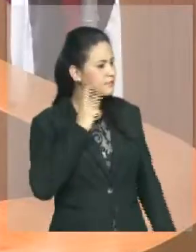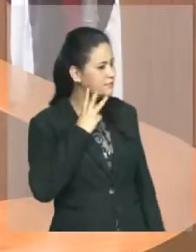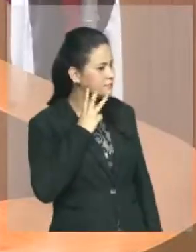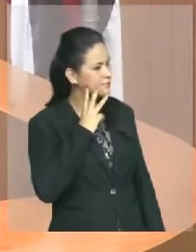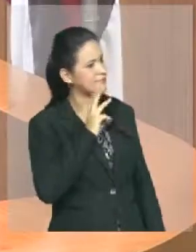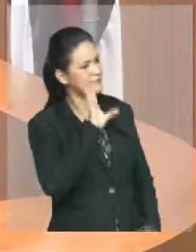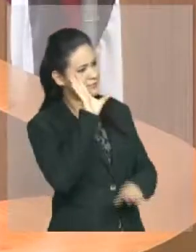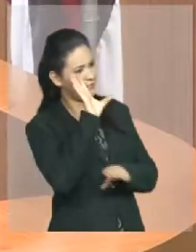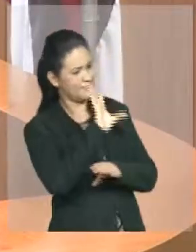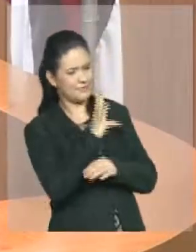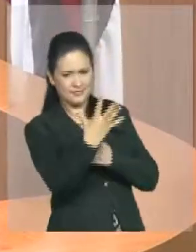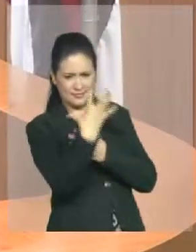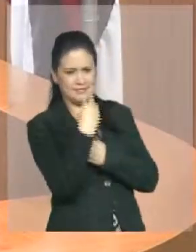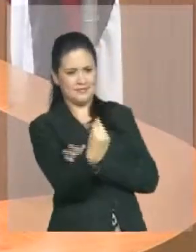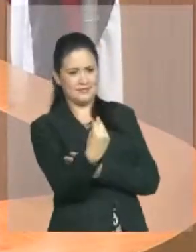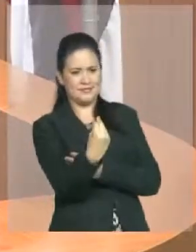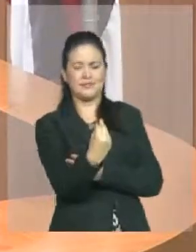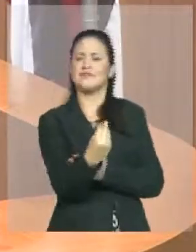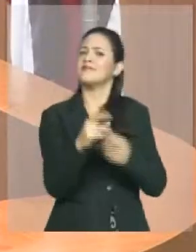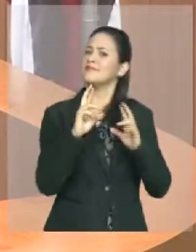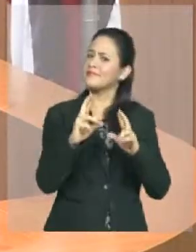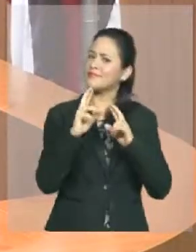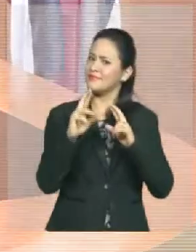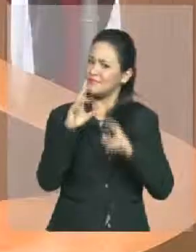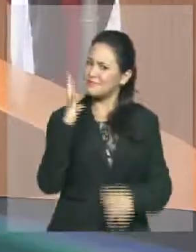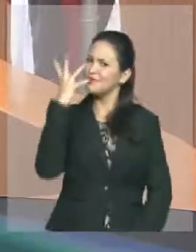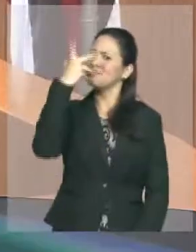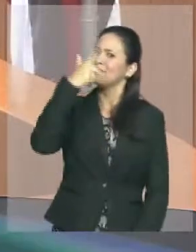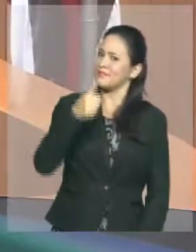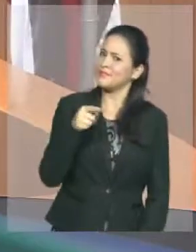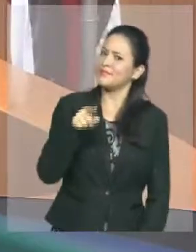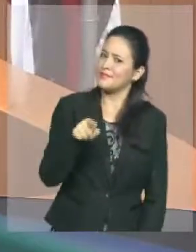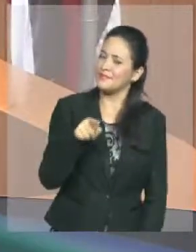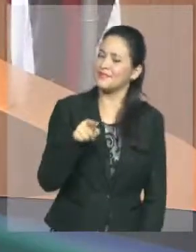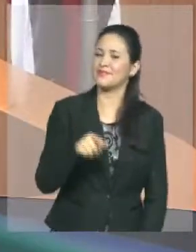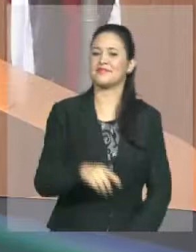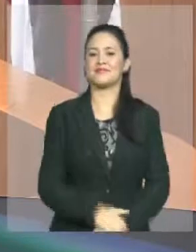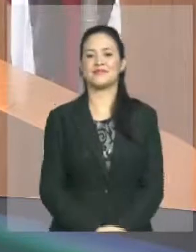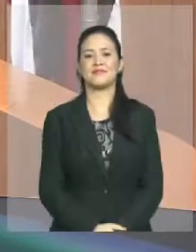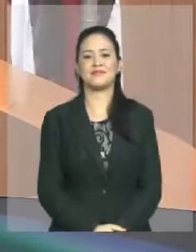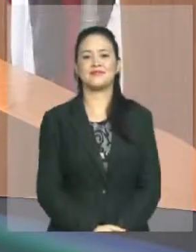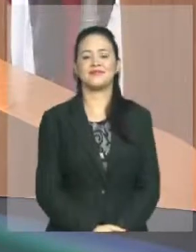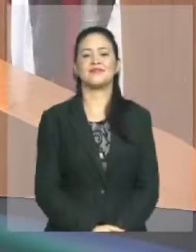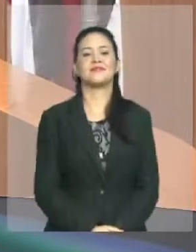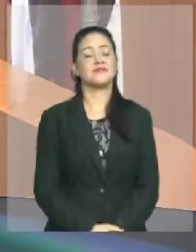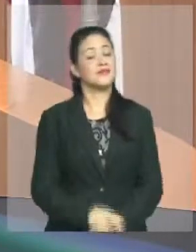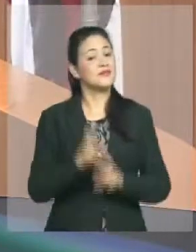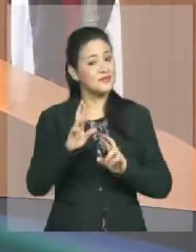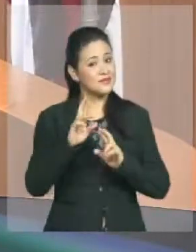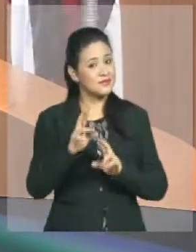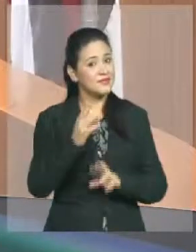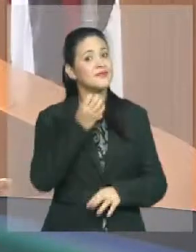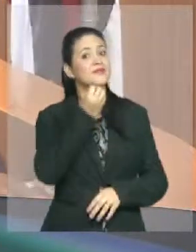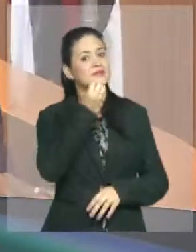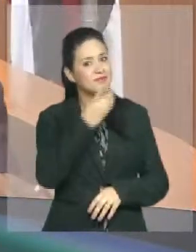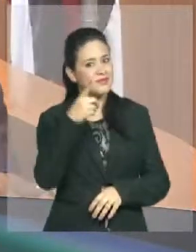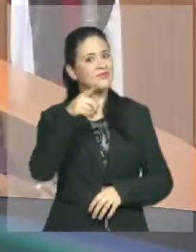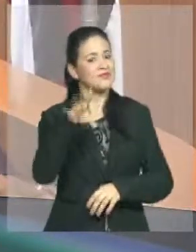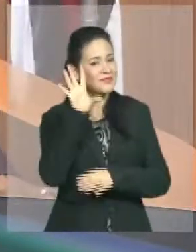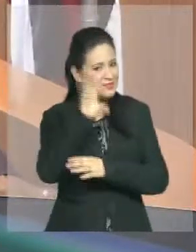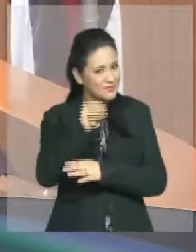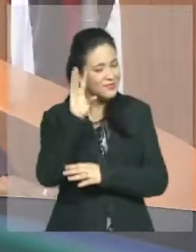aqui minha aqui. Tomara que saia boa, Hélito. Você é bom parlamentar, tomara que você também seja bom fotógrafo.